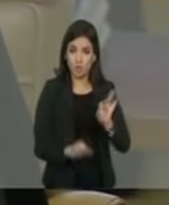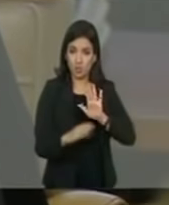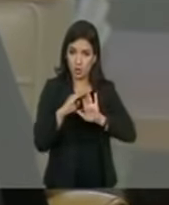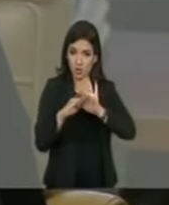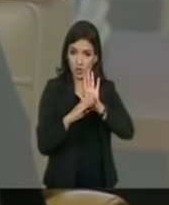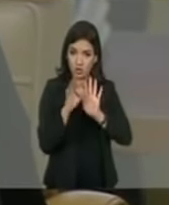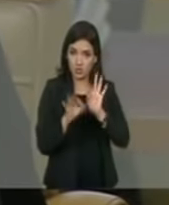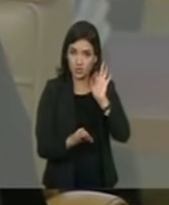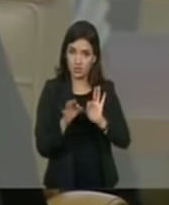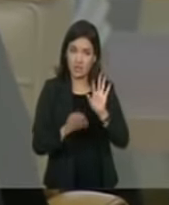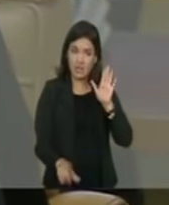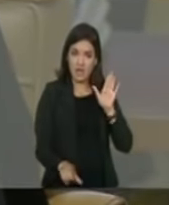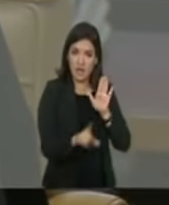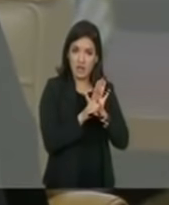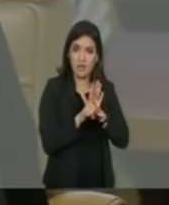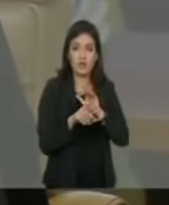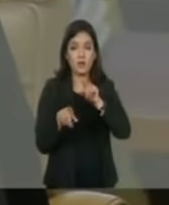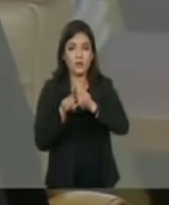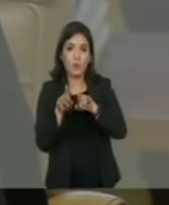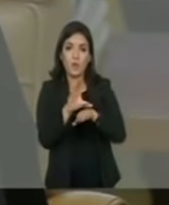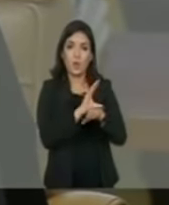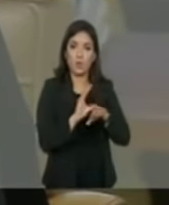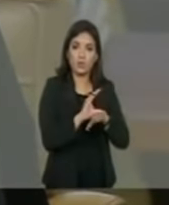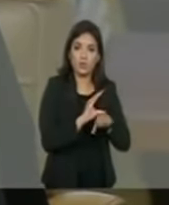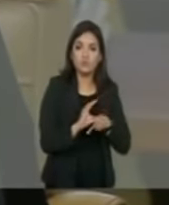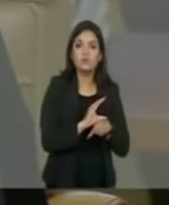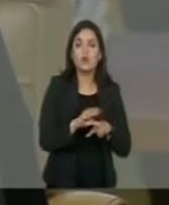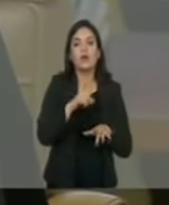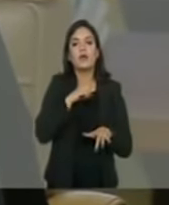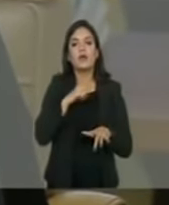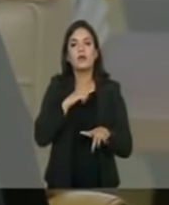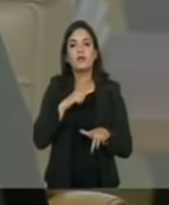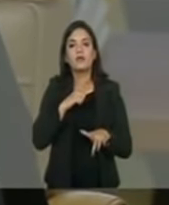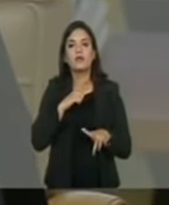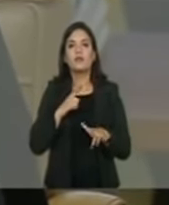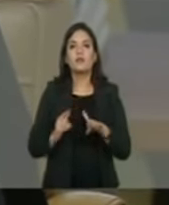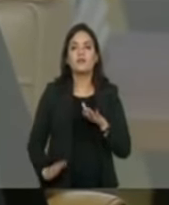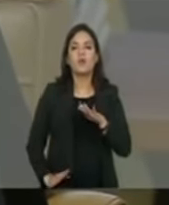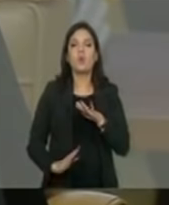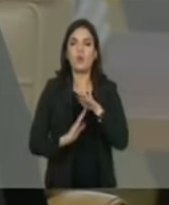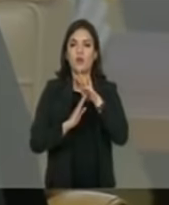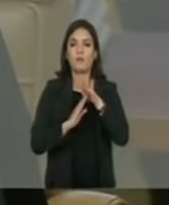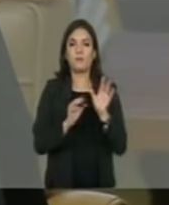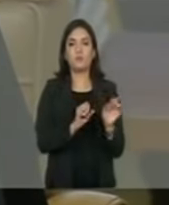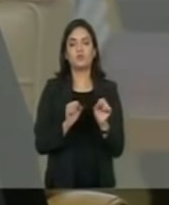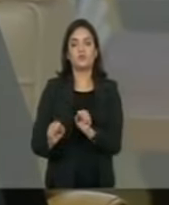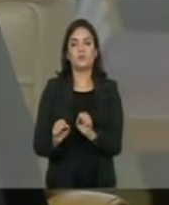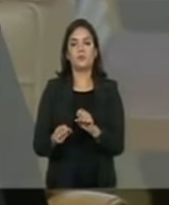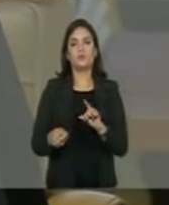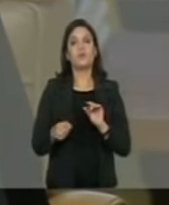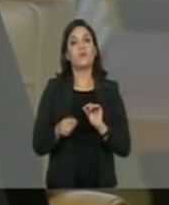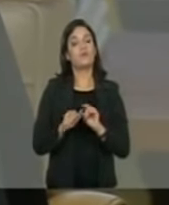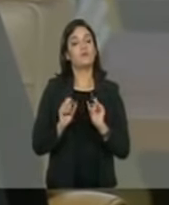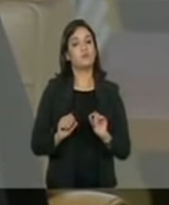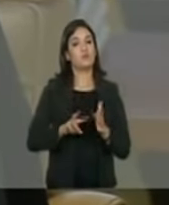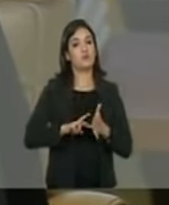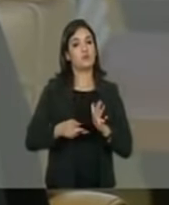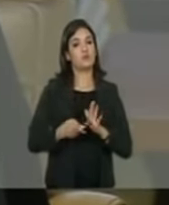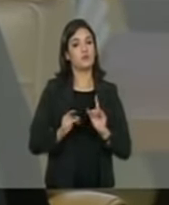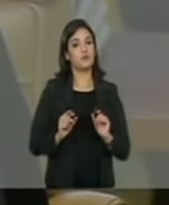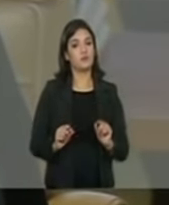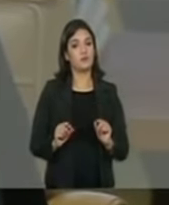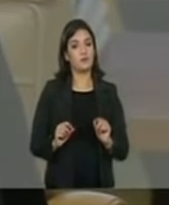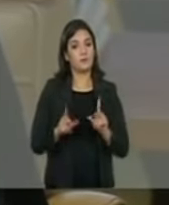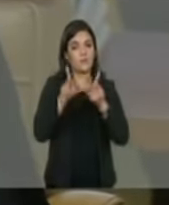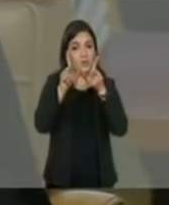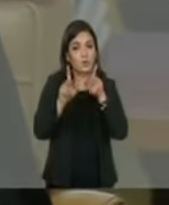quanto de ordem funcional que restringe o poder do estado a significar desse modo tal como enfatiza